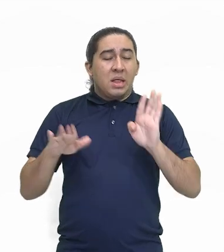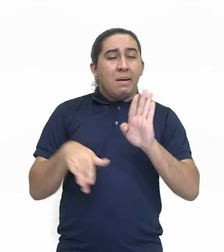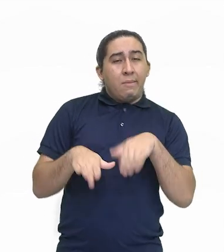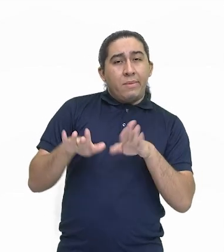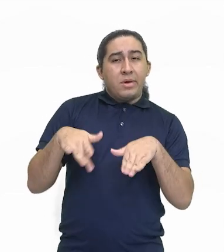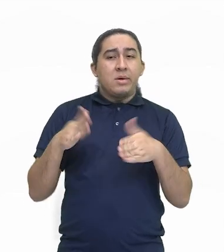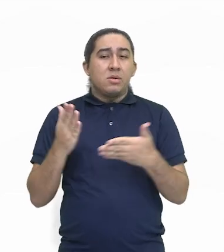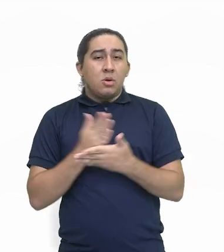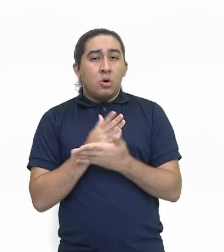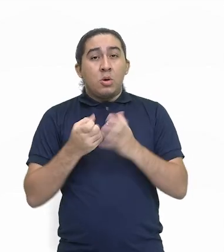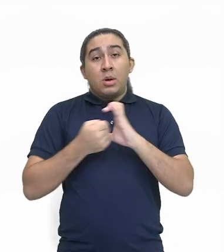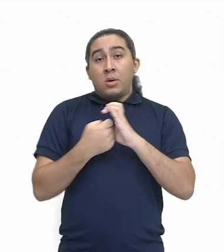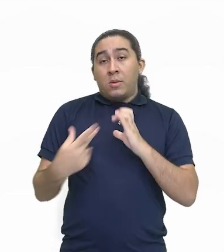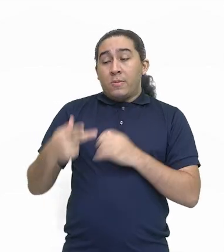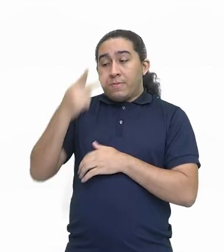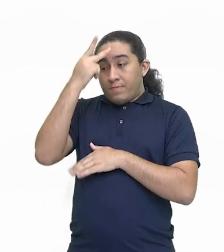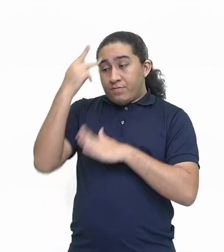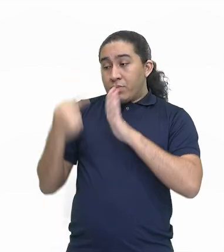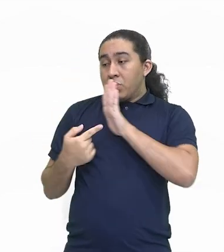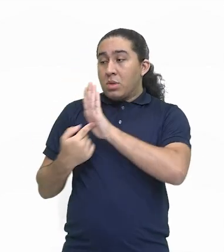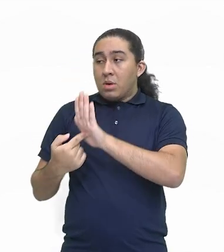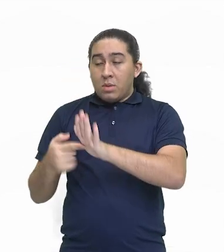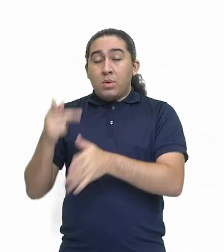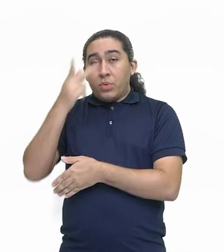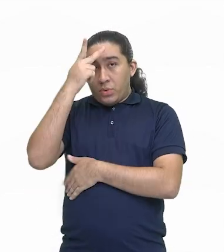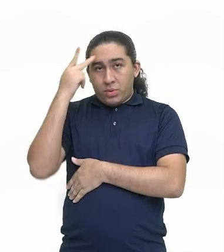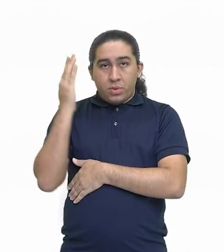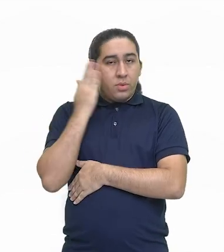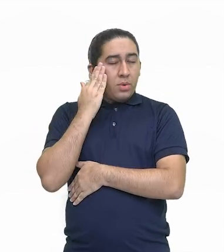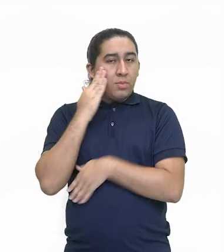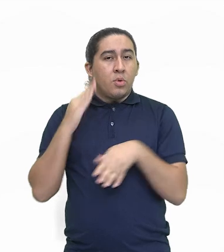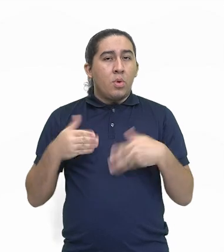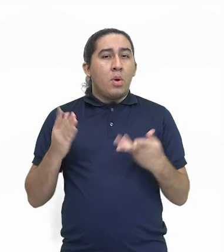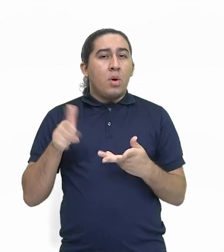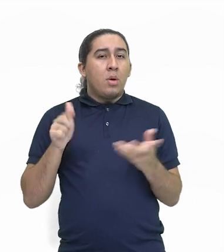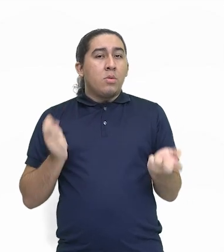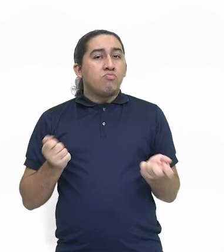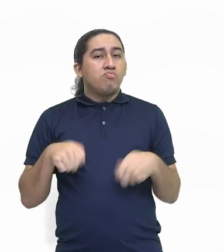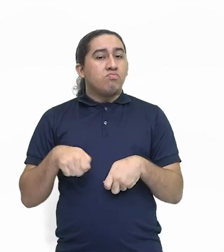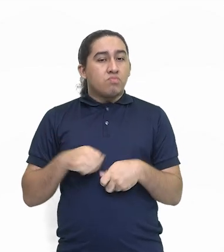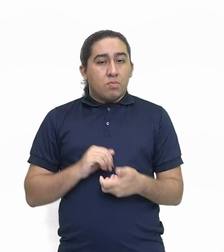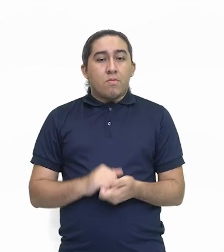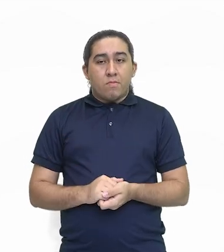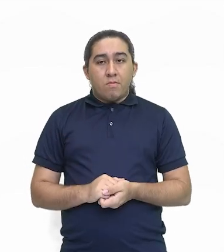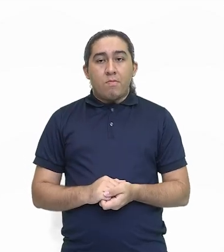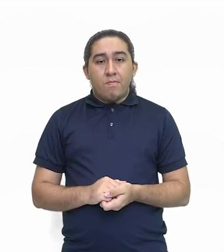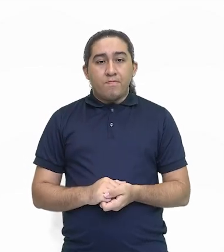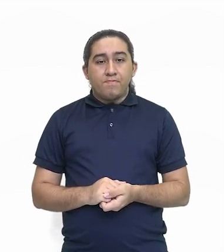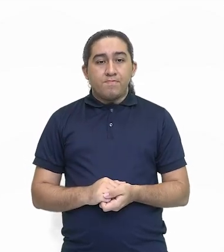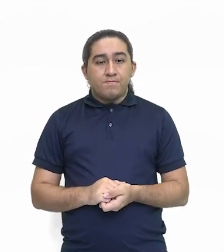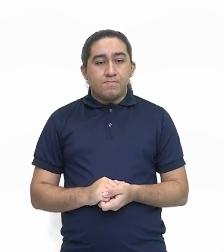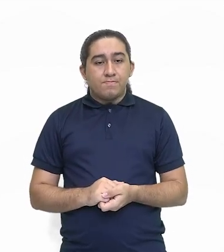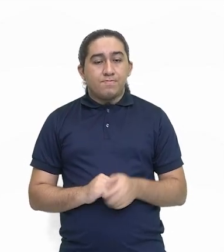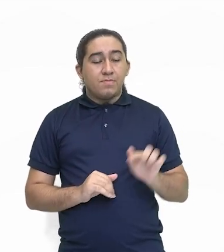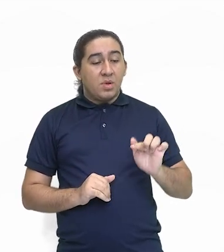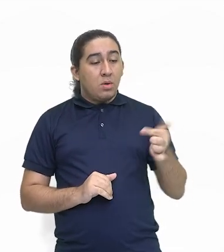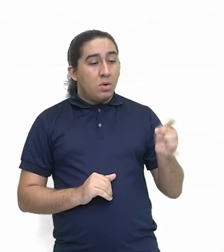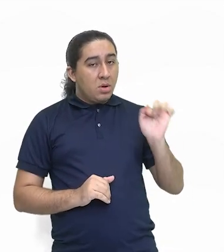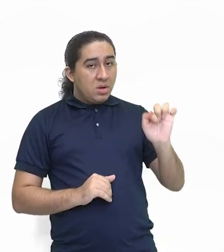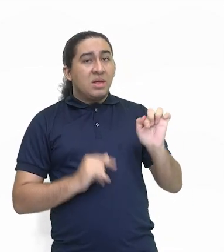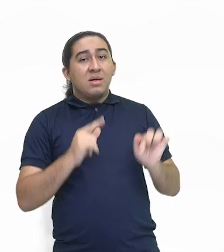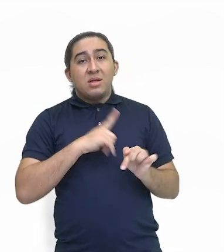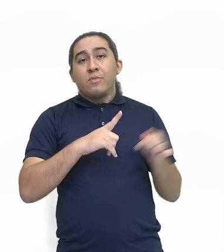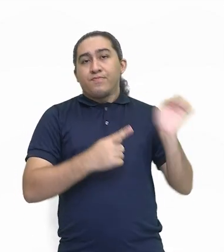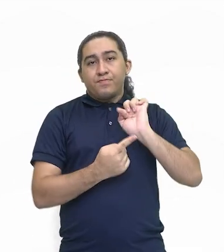de algumas características, as pessoas poderiam saber, né, de quem se estava falando. Na cantiga de maldizer, tem o intuito